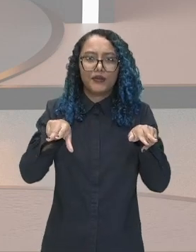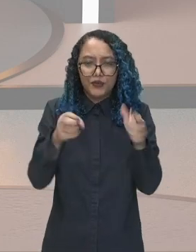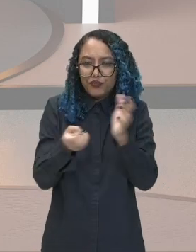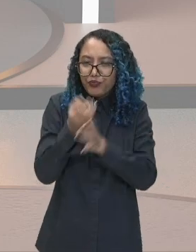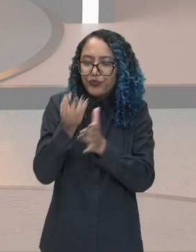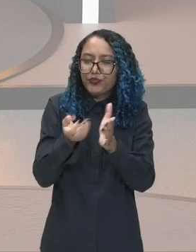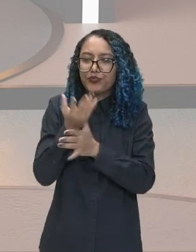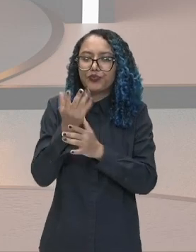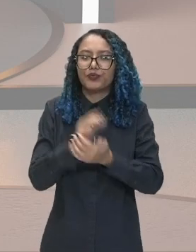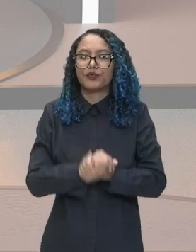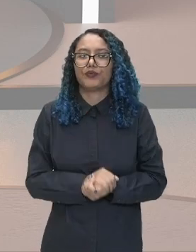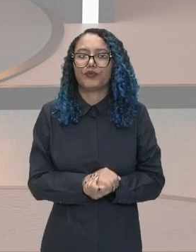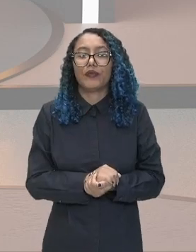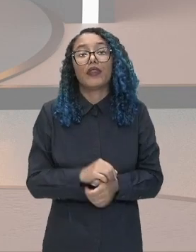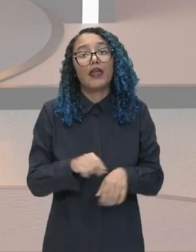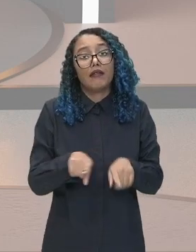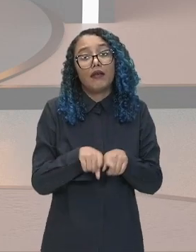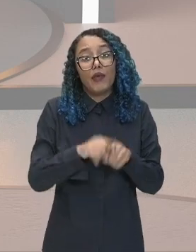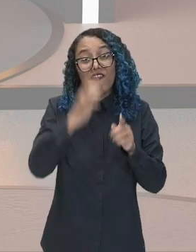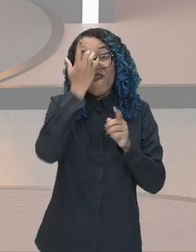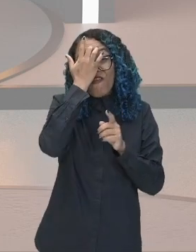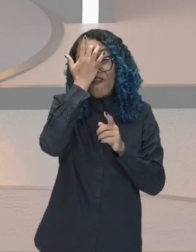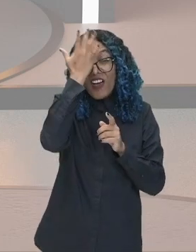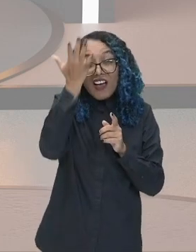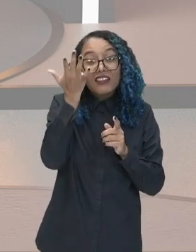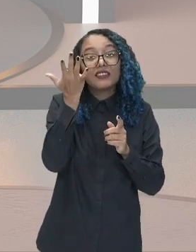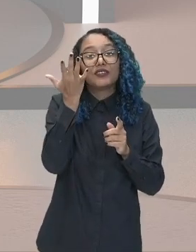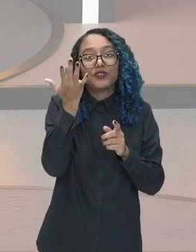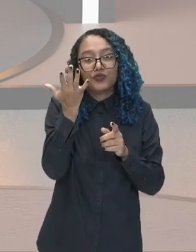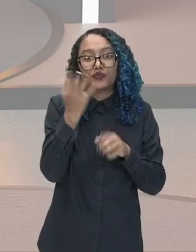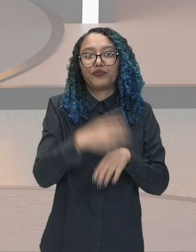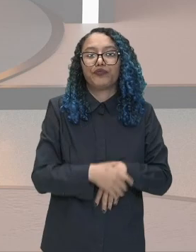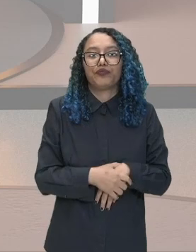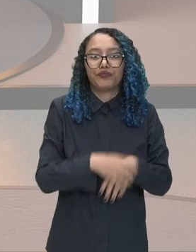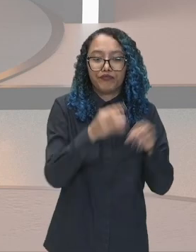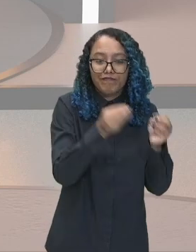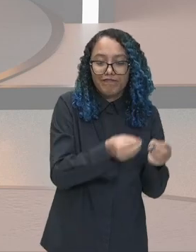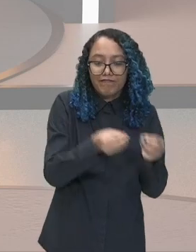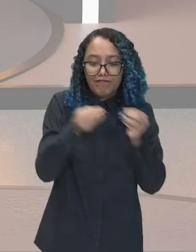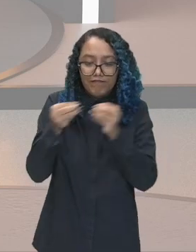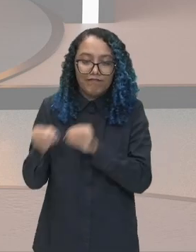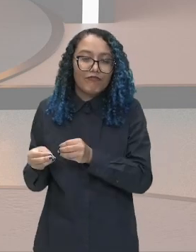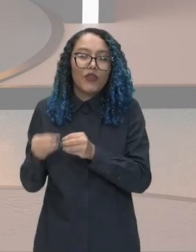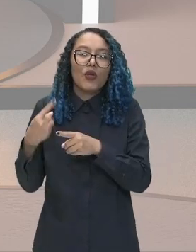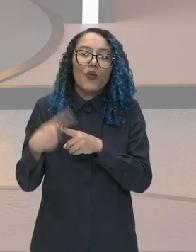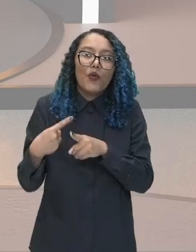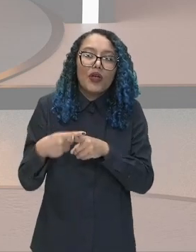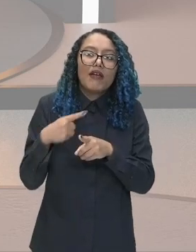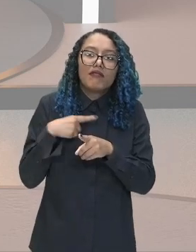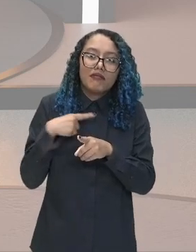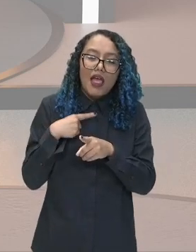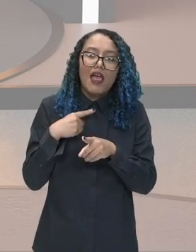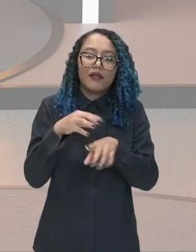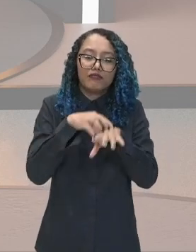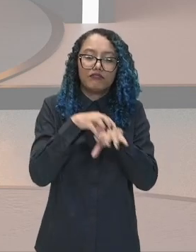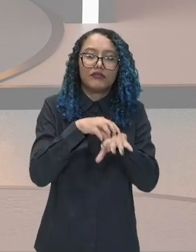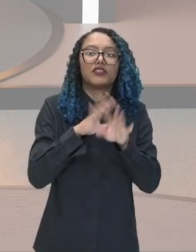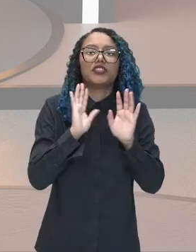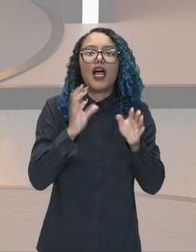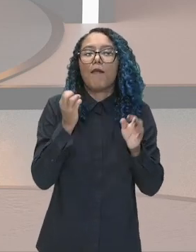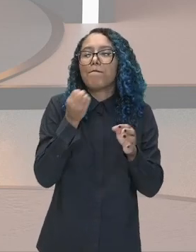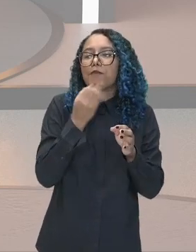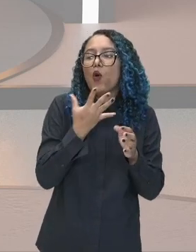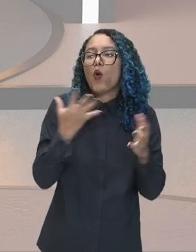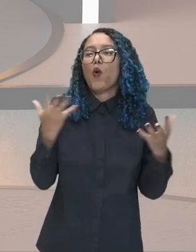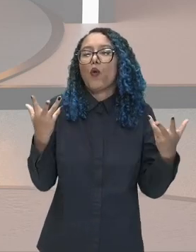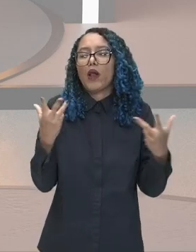transportar aquilo que você produz, porque nós temos aí, né, os meios de transporte que estão muito mais eficientes e mais